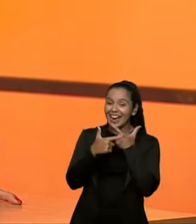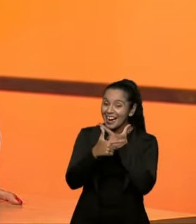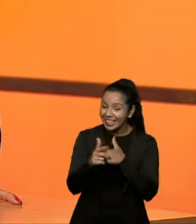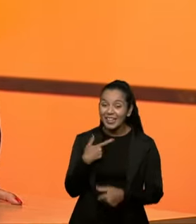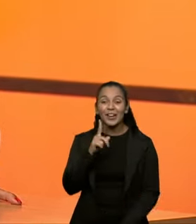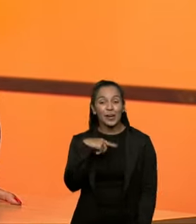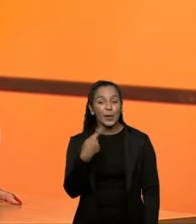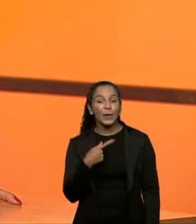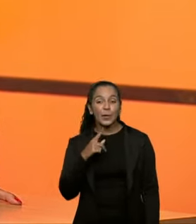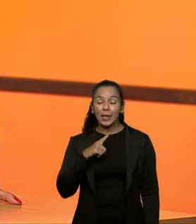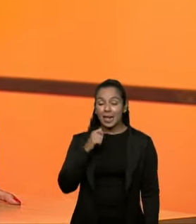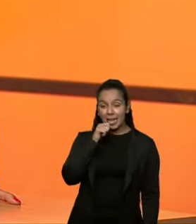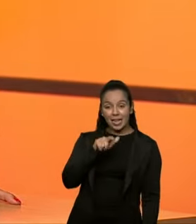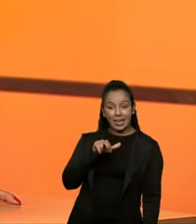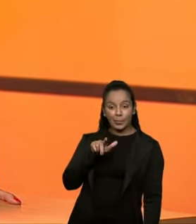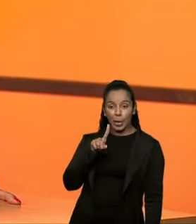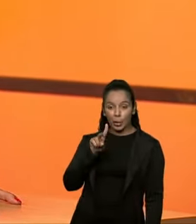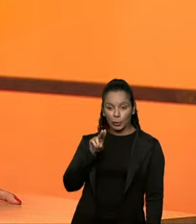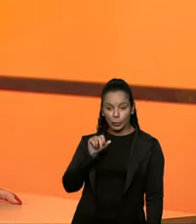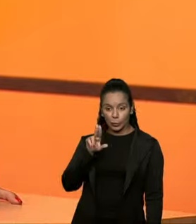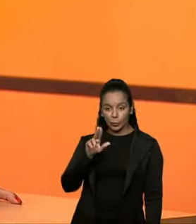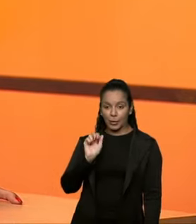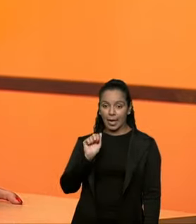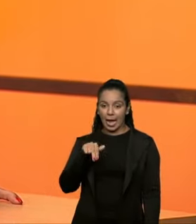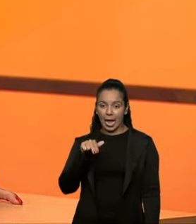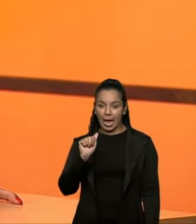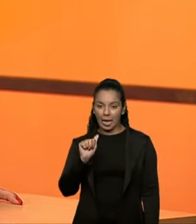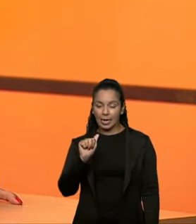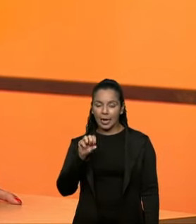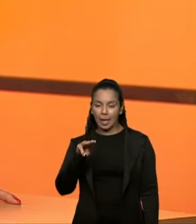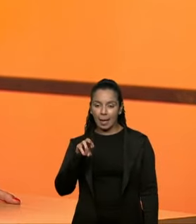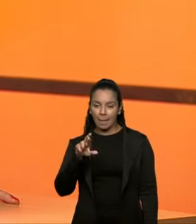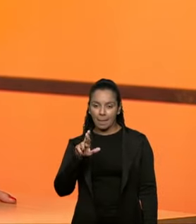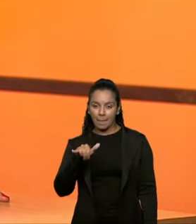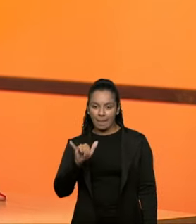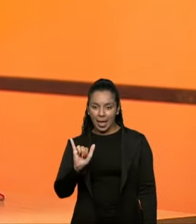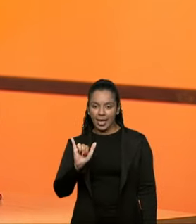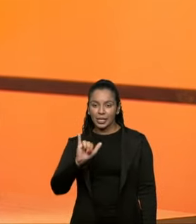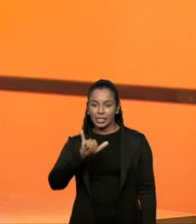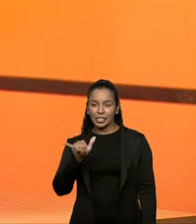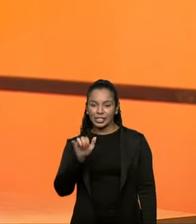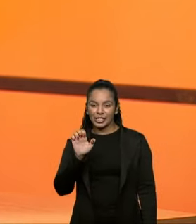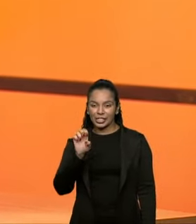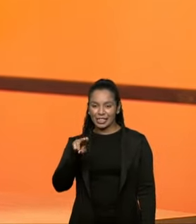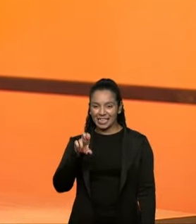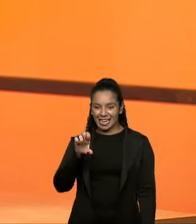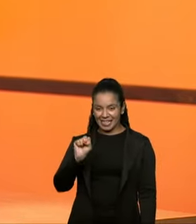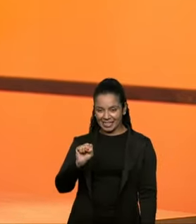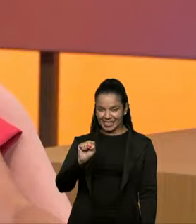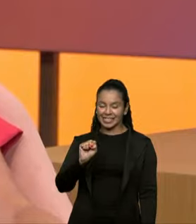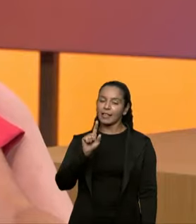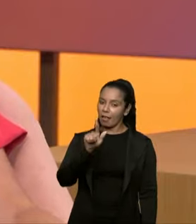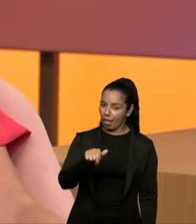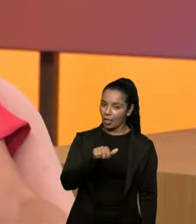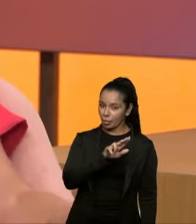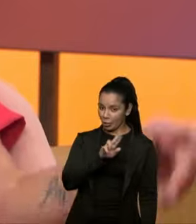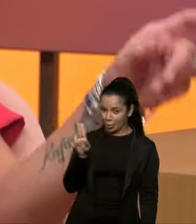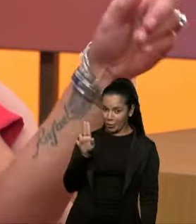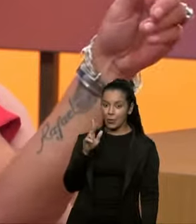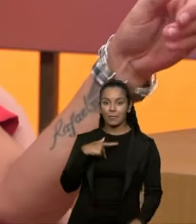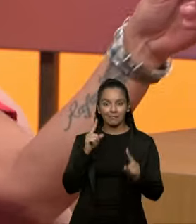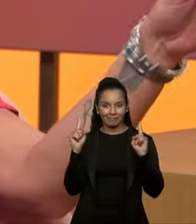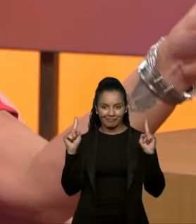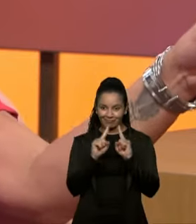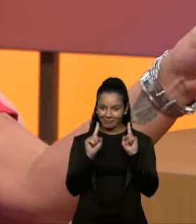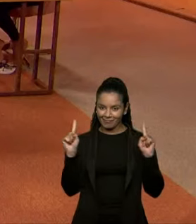minha vida. Eu tenho uma irmã, Dudu, que se chama Emma Mary James. Você tá entendendo? Como é que é? Emma Mary James. Pô, me lembrou o sobrinho que